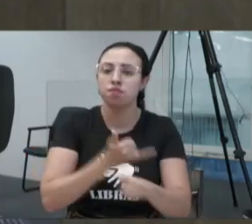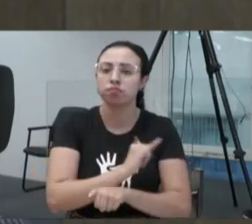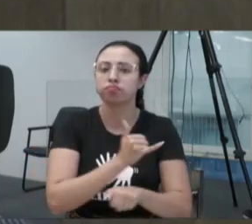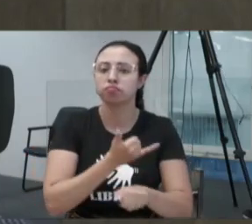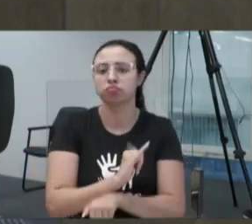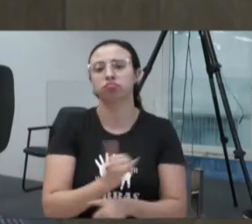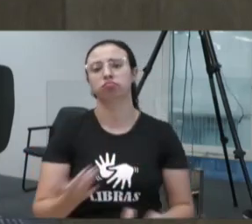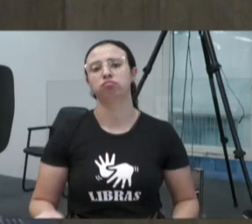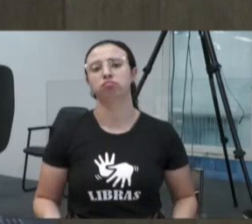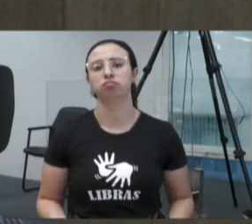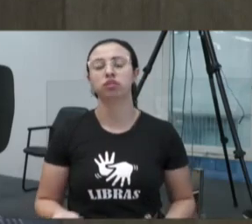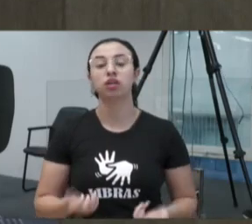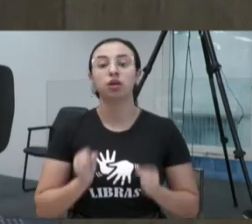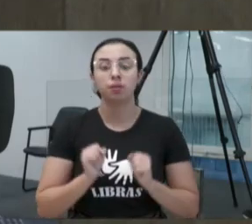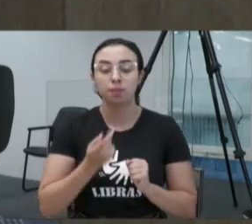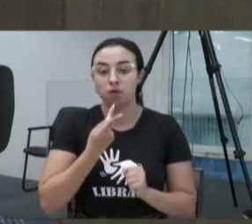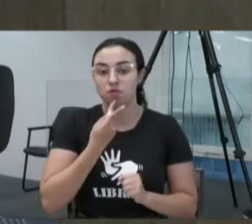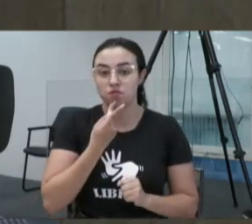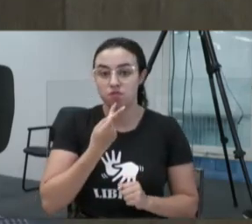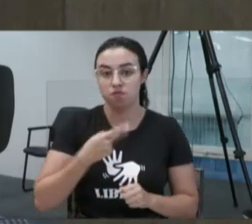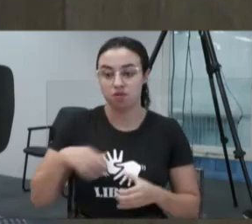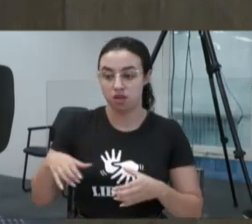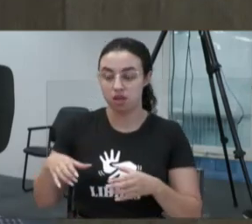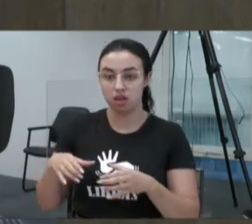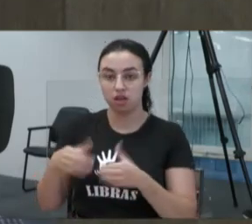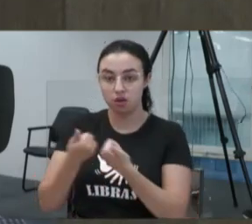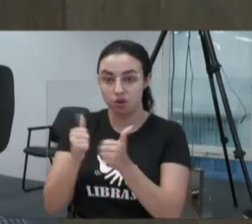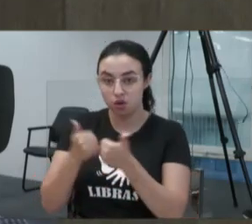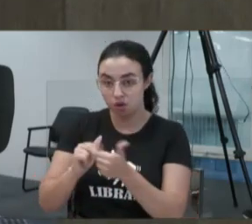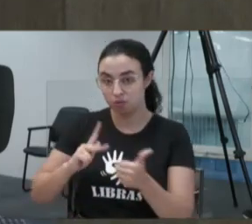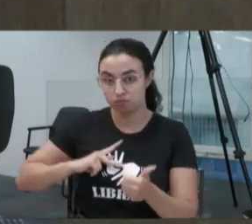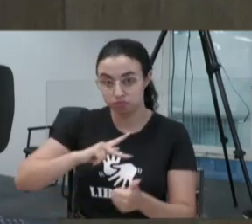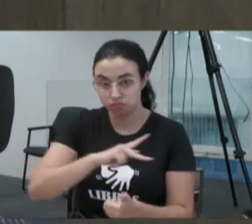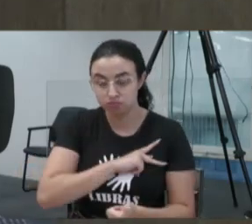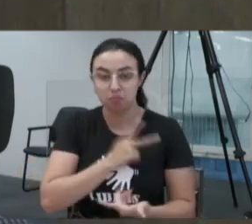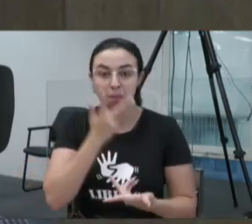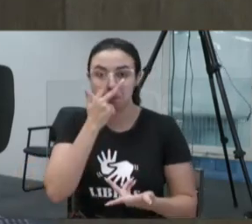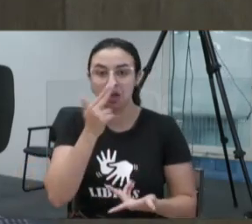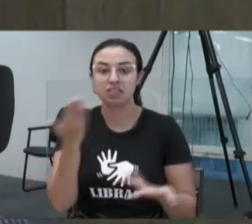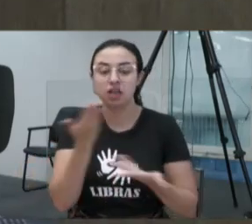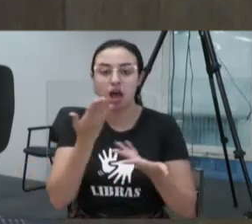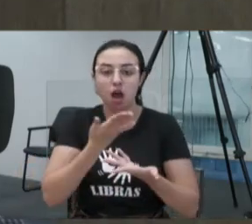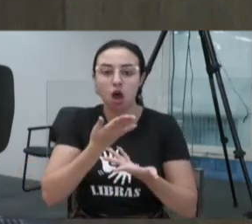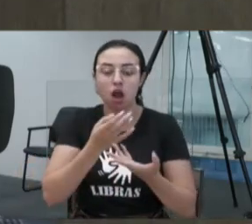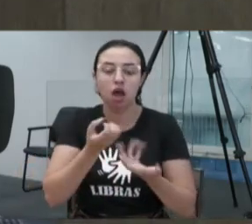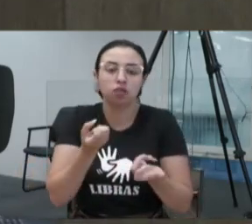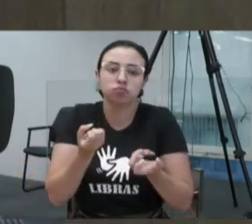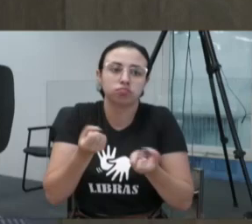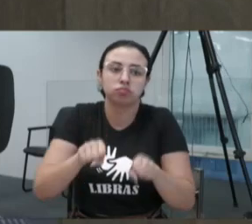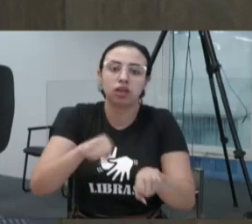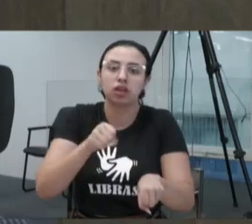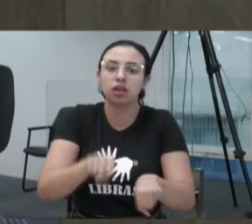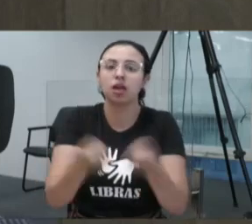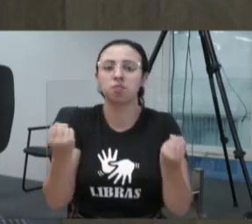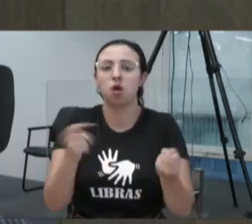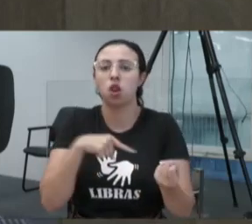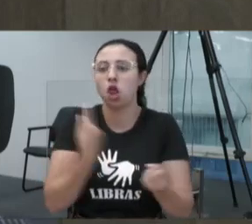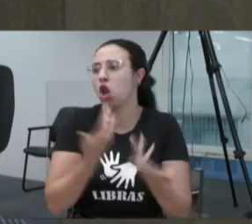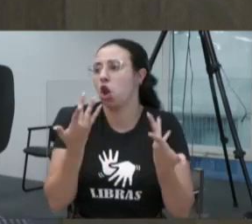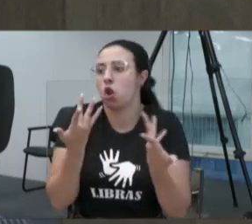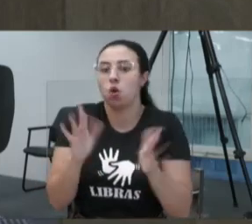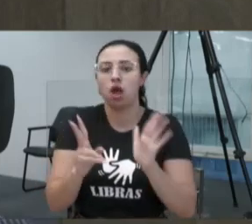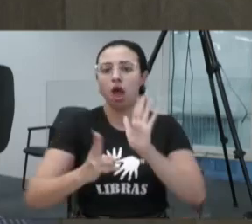dizer que o transporte coletivo colapsou. Nós não queremos assumir isso, né, mas